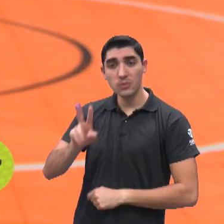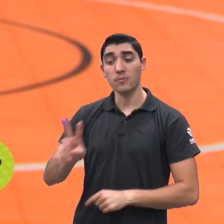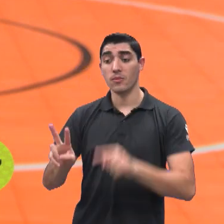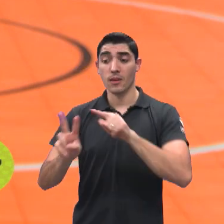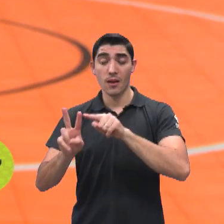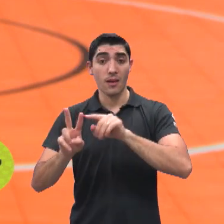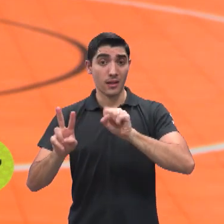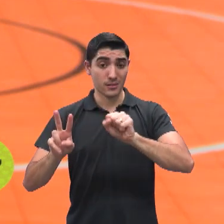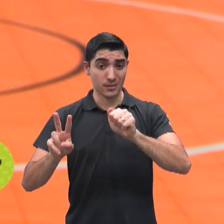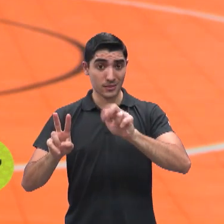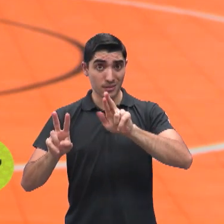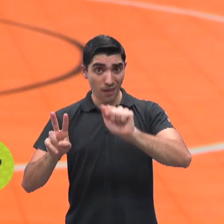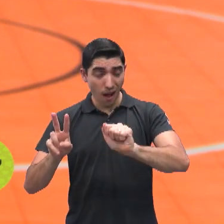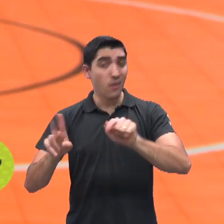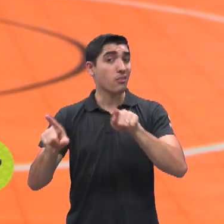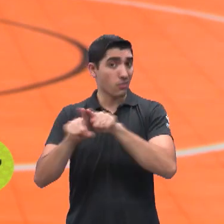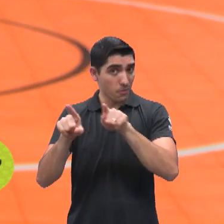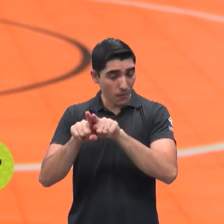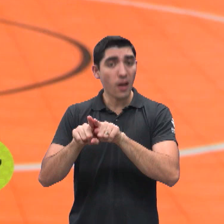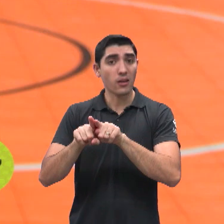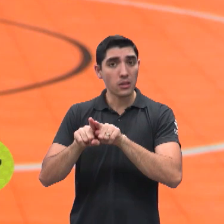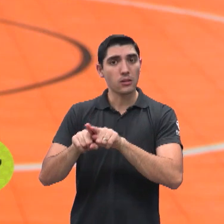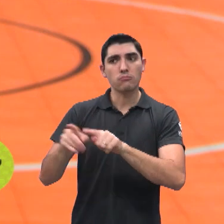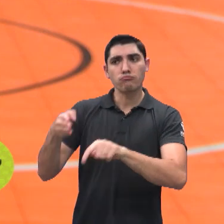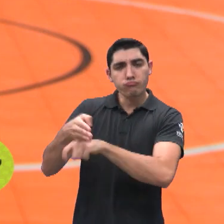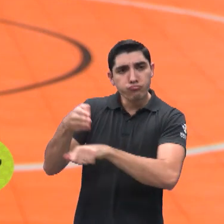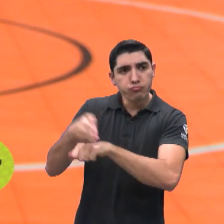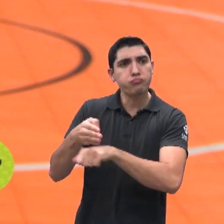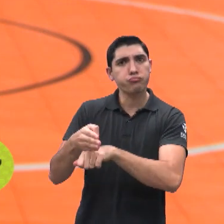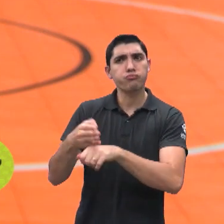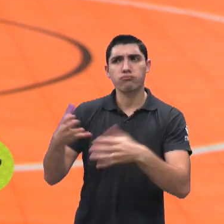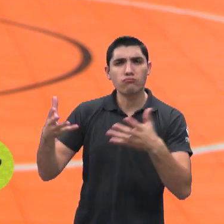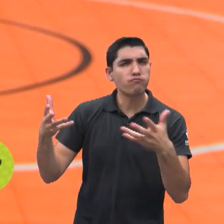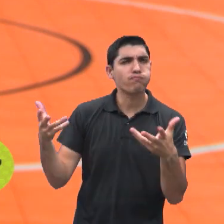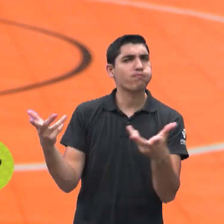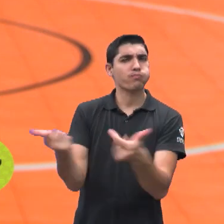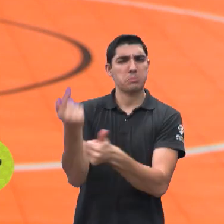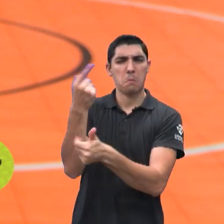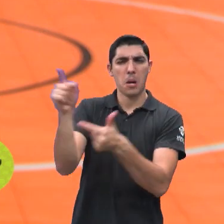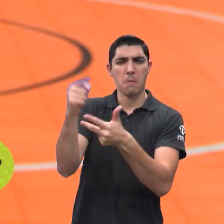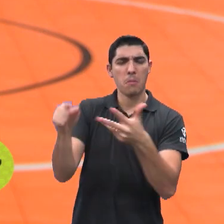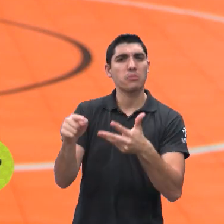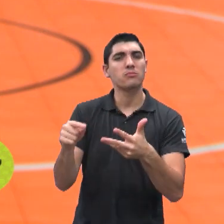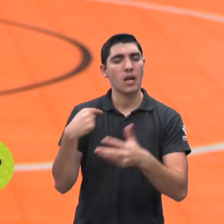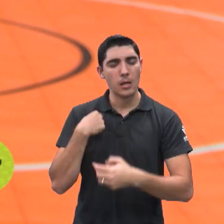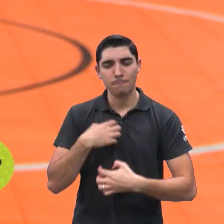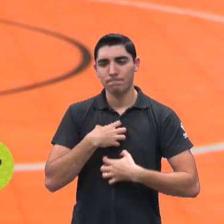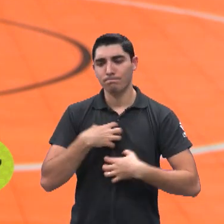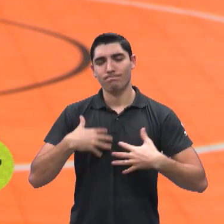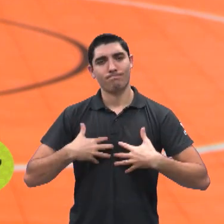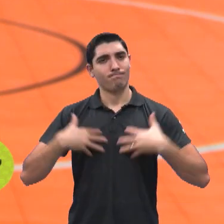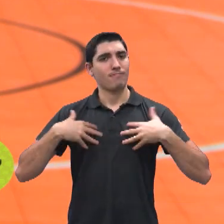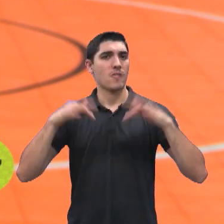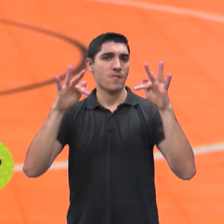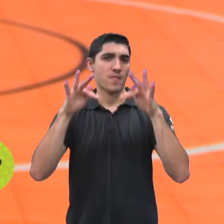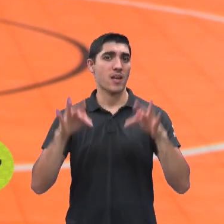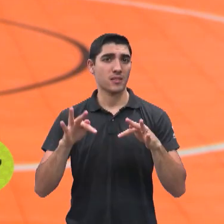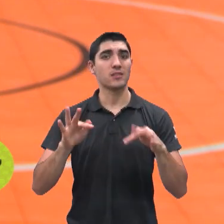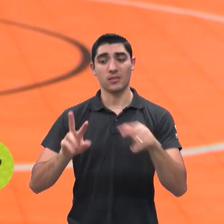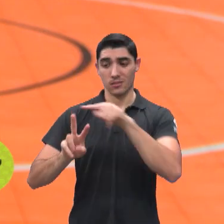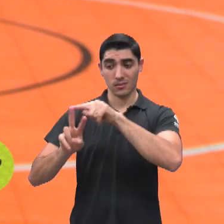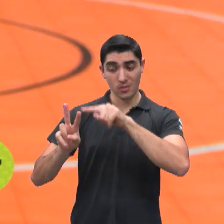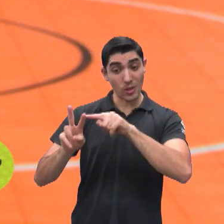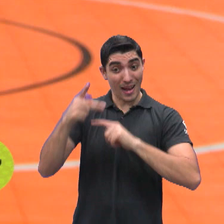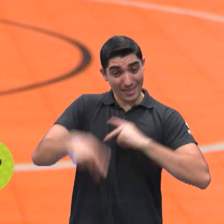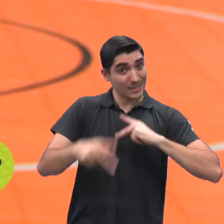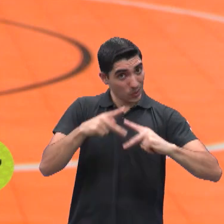num campeonato onde reuniu os prospectos do mundo. Então, assim, eu fico muito feliz de ter São José lá representando, mas de saber